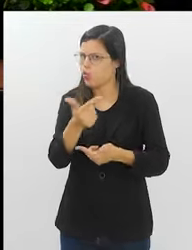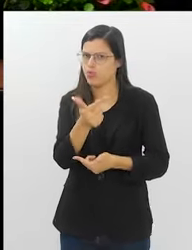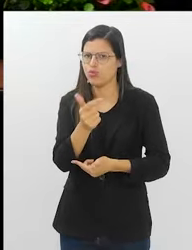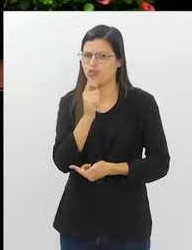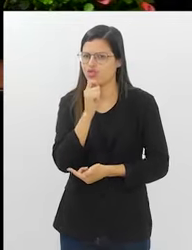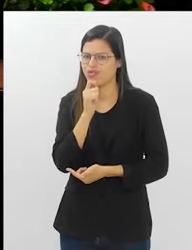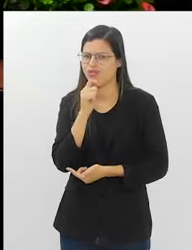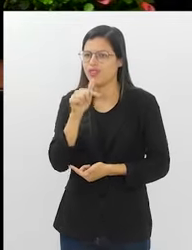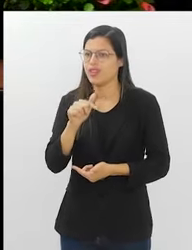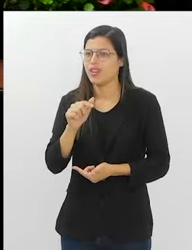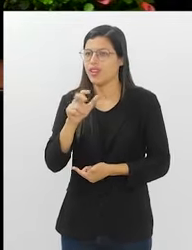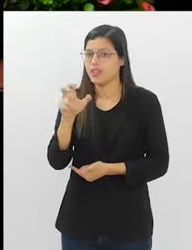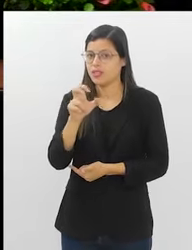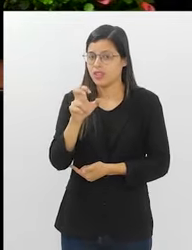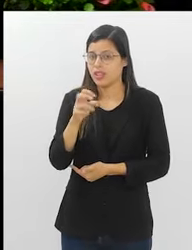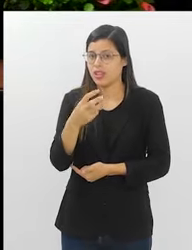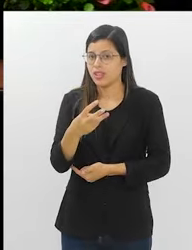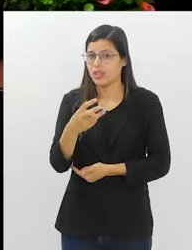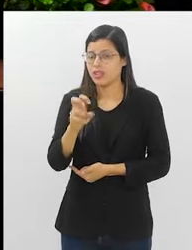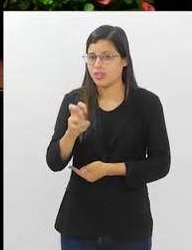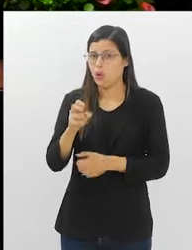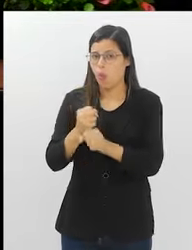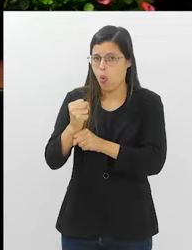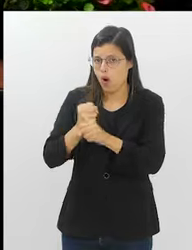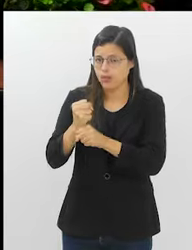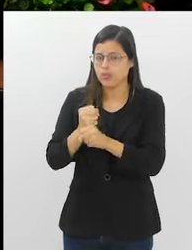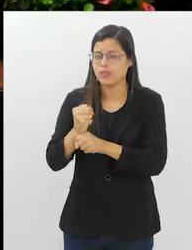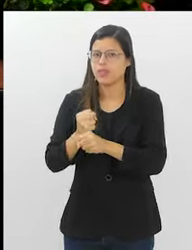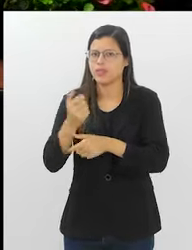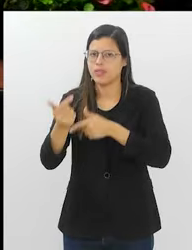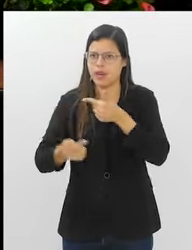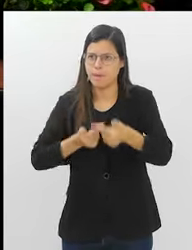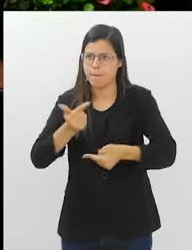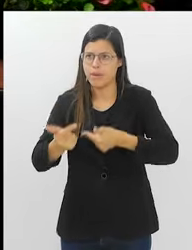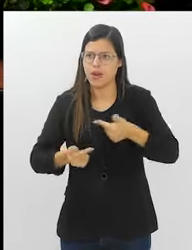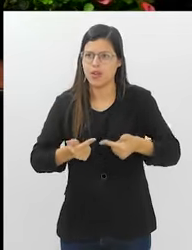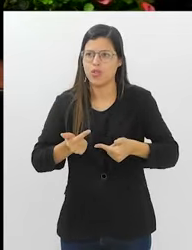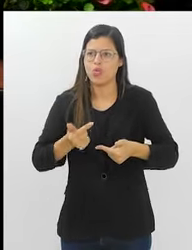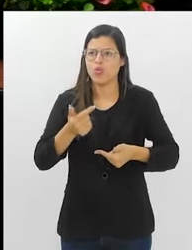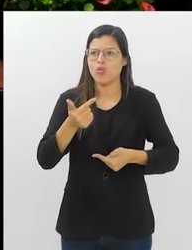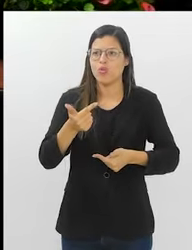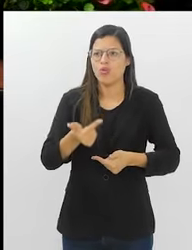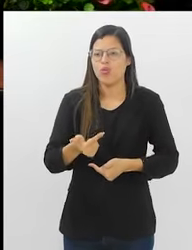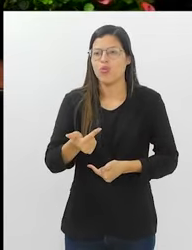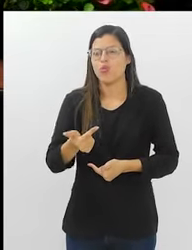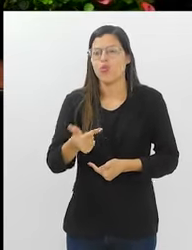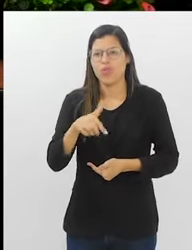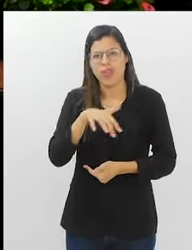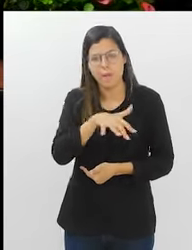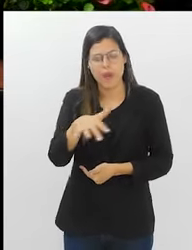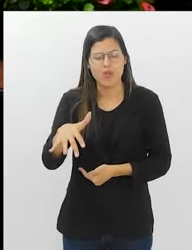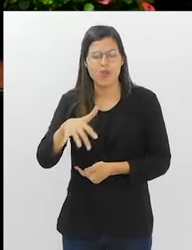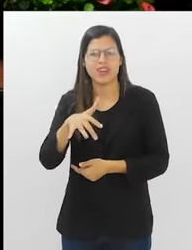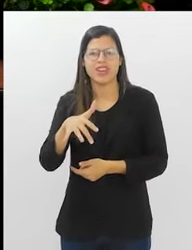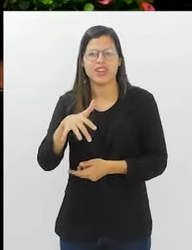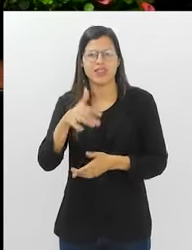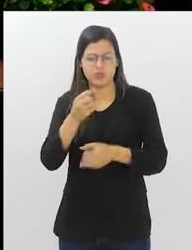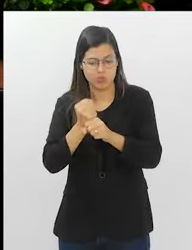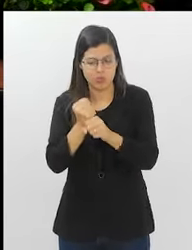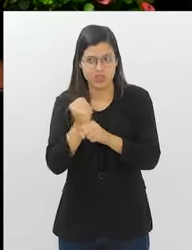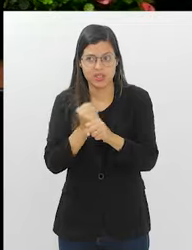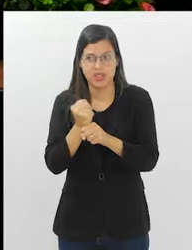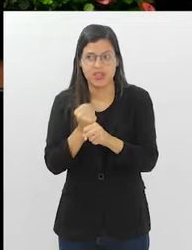de 35 anos, trabalhando no banco. Nos últimos 25 anos, quer dizer, desses 30, na maioria, na maior